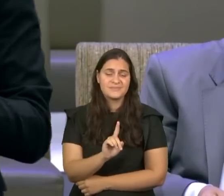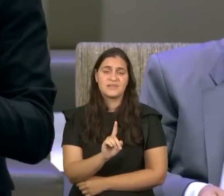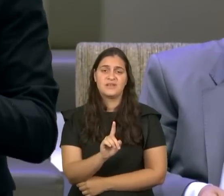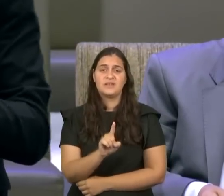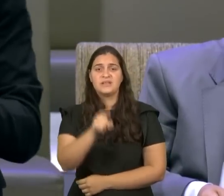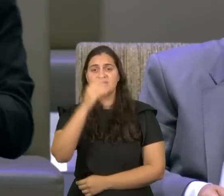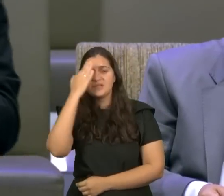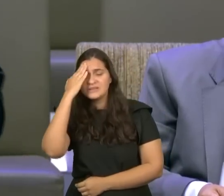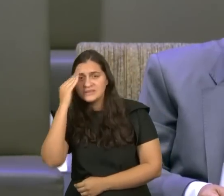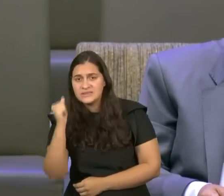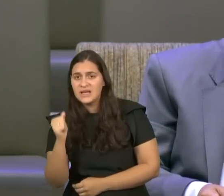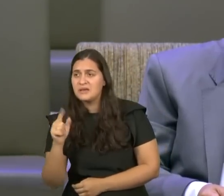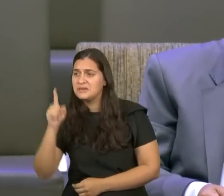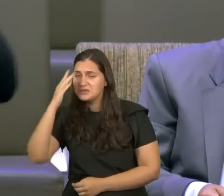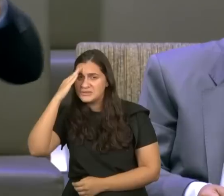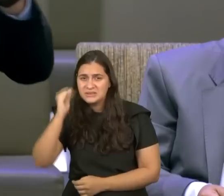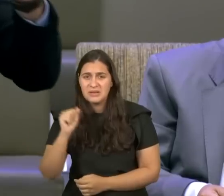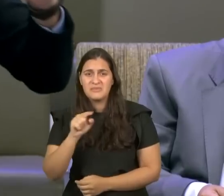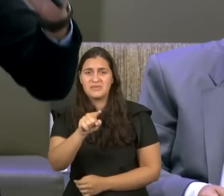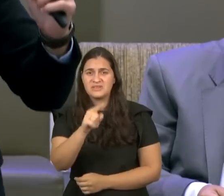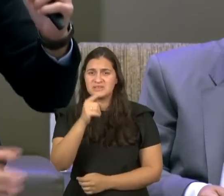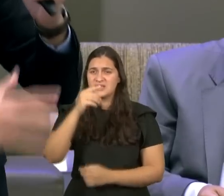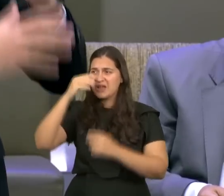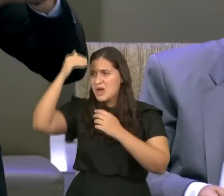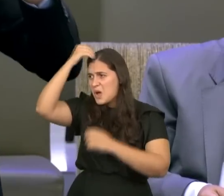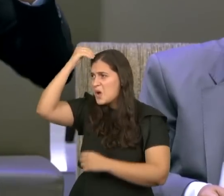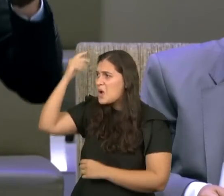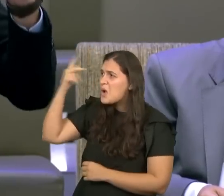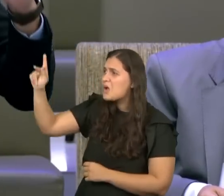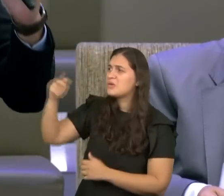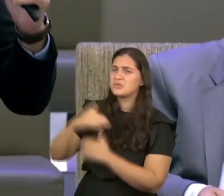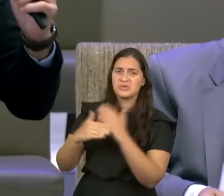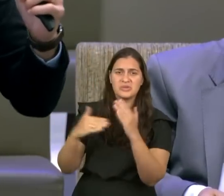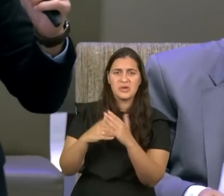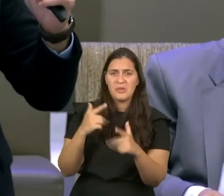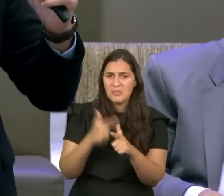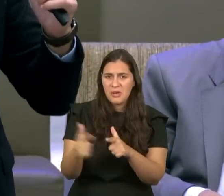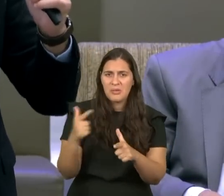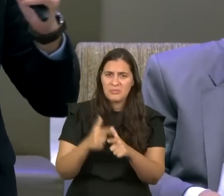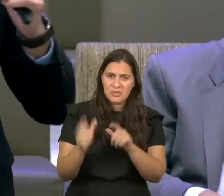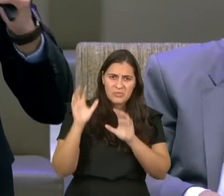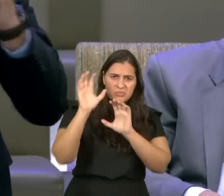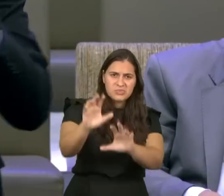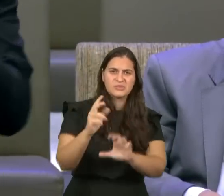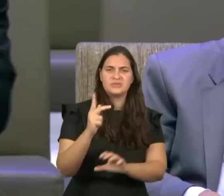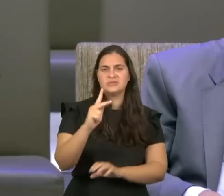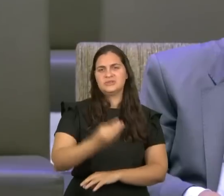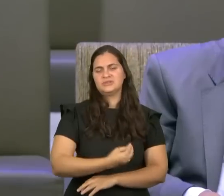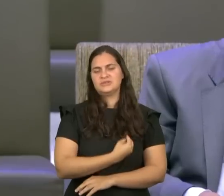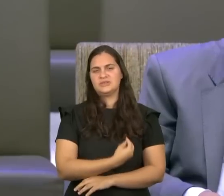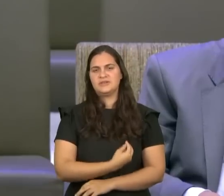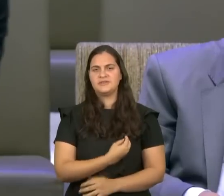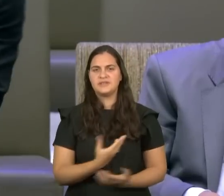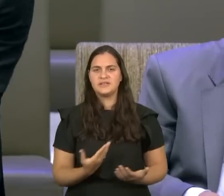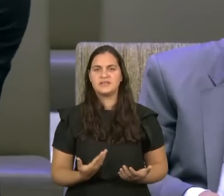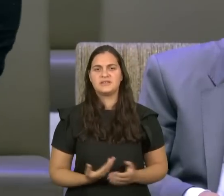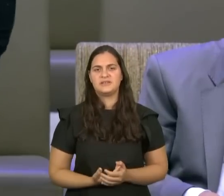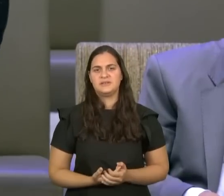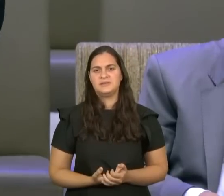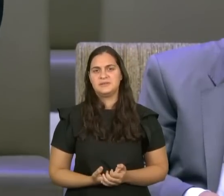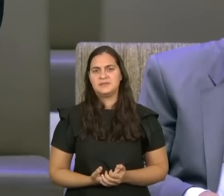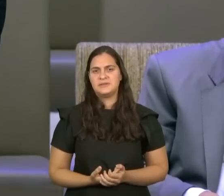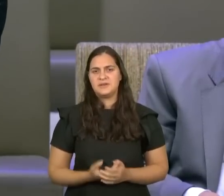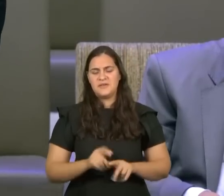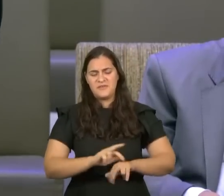ele sabe que você o culpa por todas as tragédias que sobrevivem a sua vida e Muitas